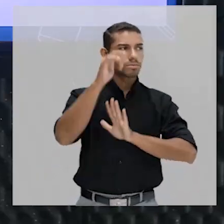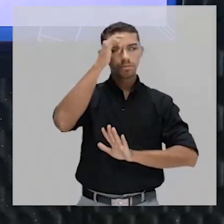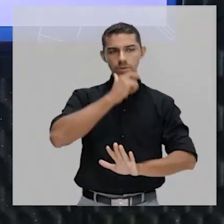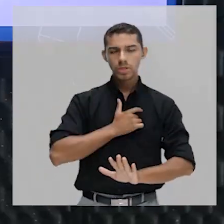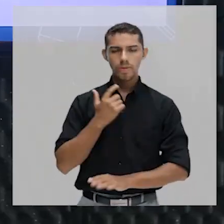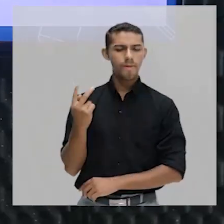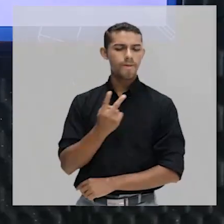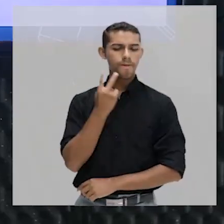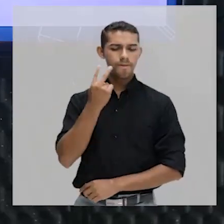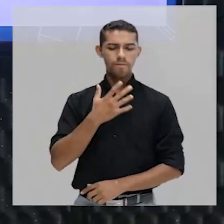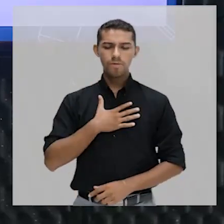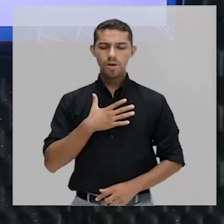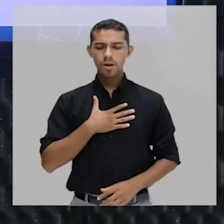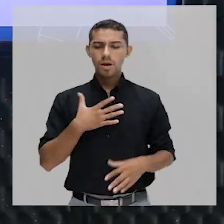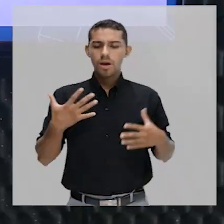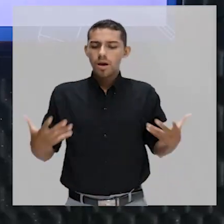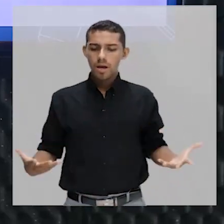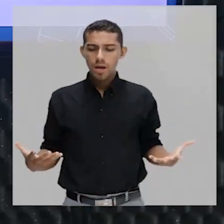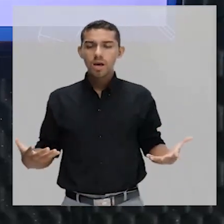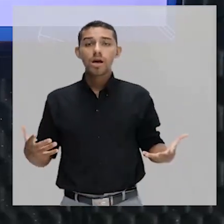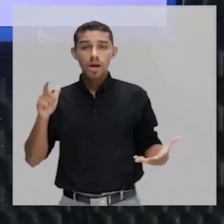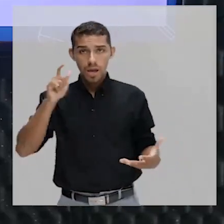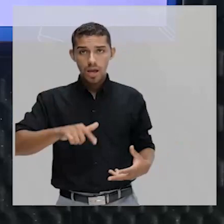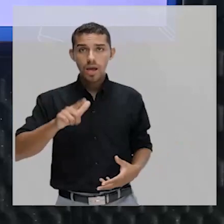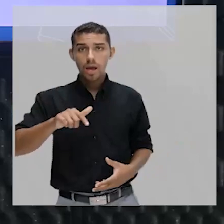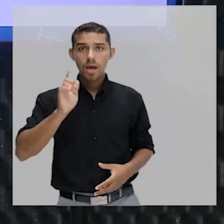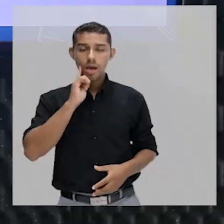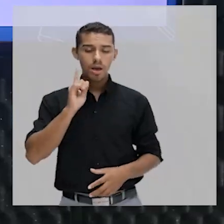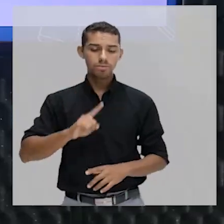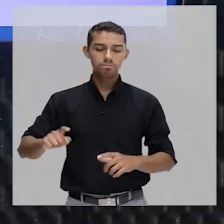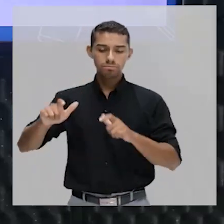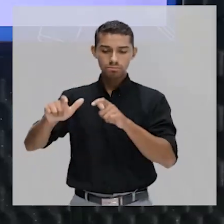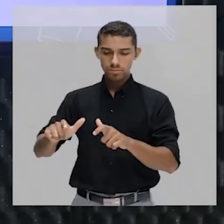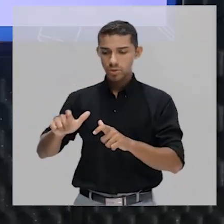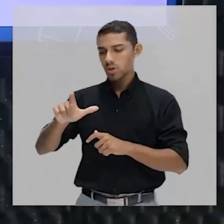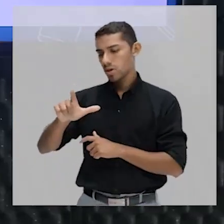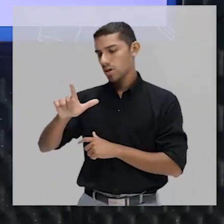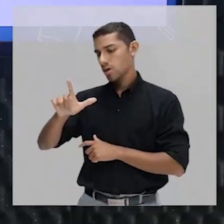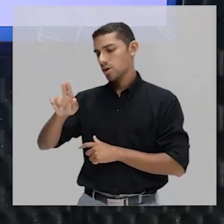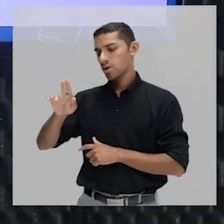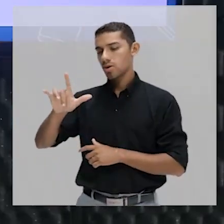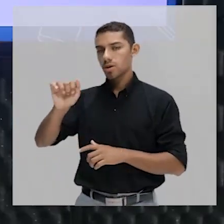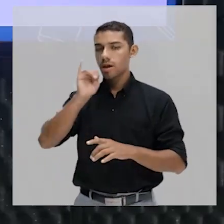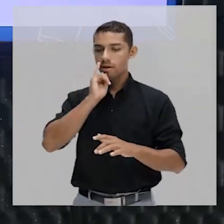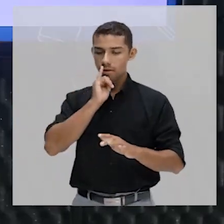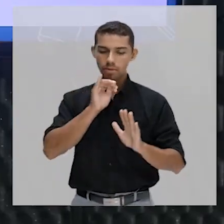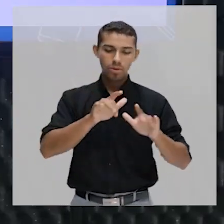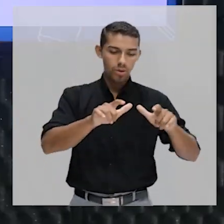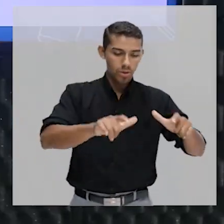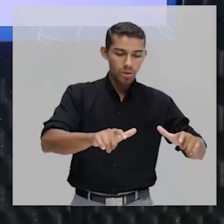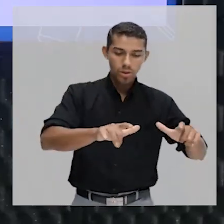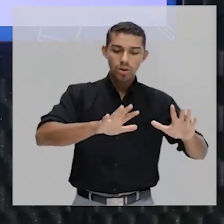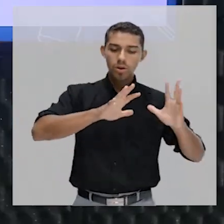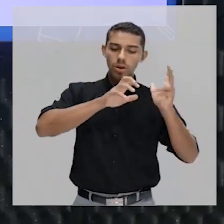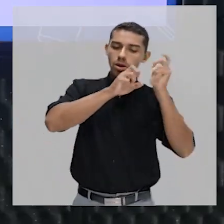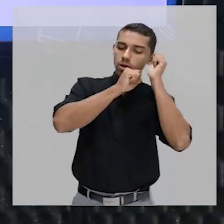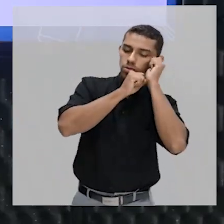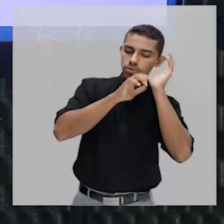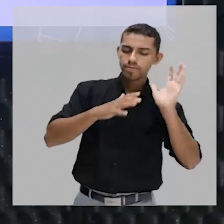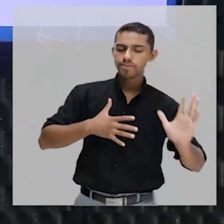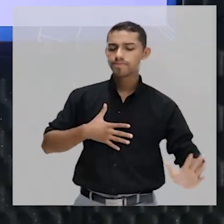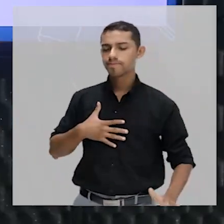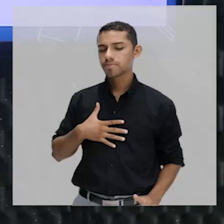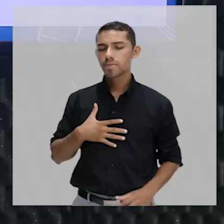meus valores. Isso, galera, é lugar. Vou te dar um exemplo fácil. Teu quarto, já um exemplo, né? Às vezes o pessoal brinca assim: ah,